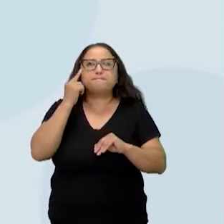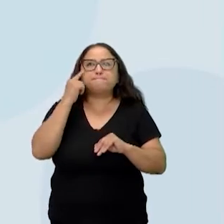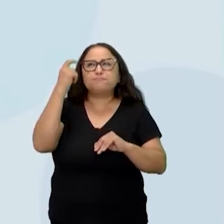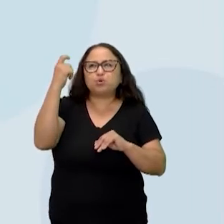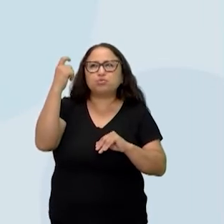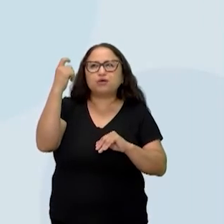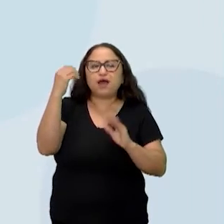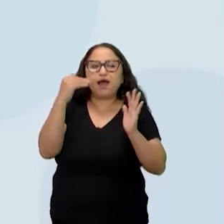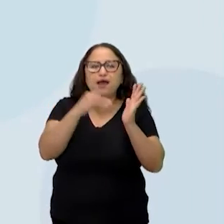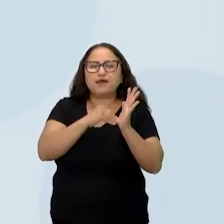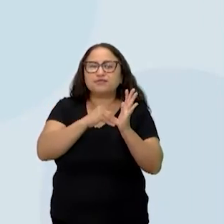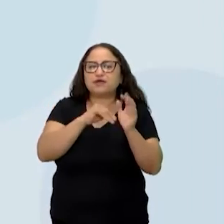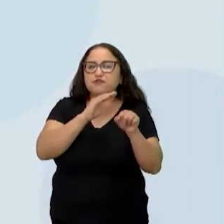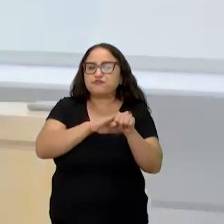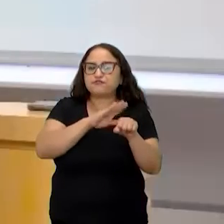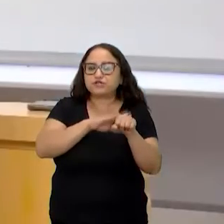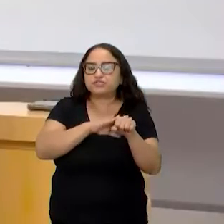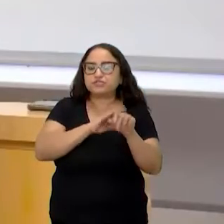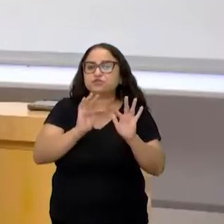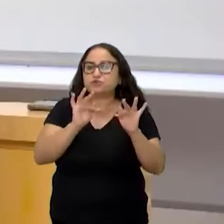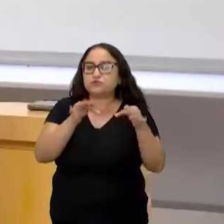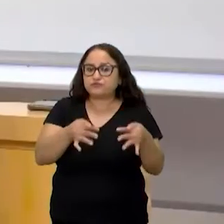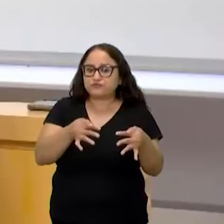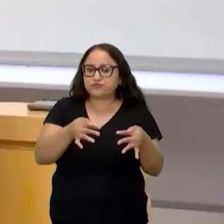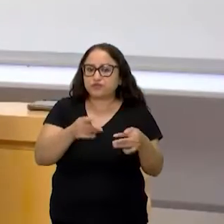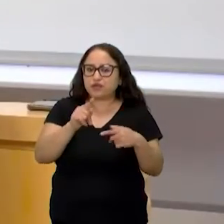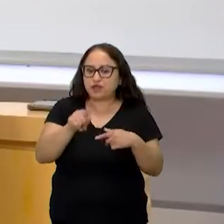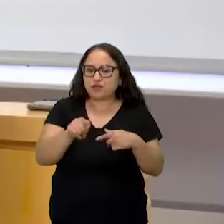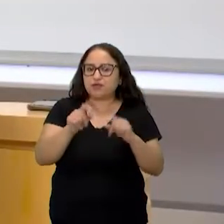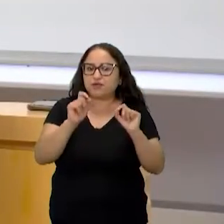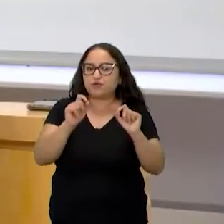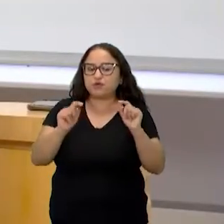teve até a concepção do produto final, que